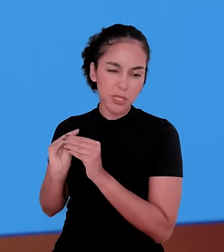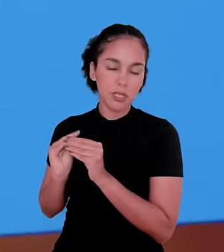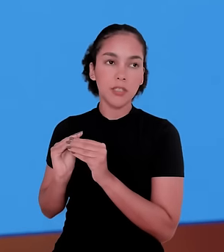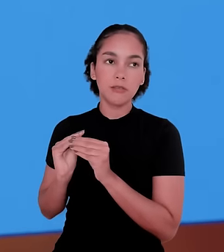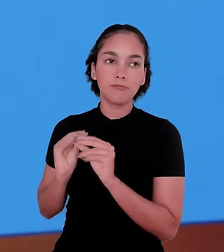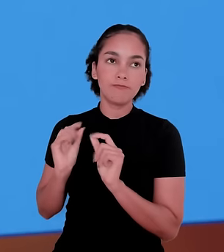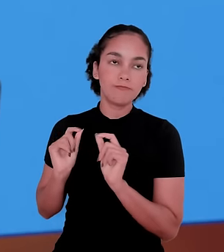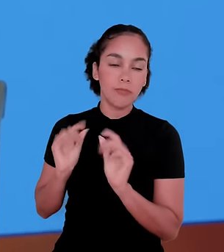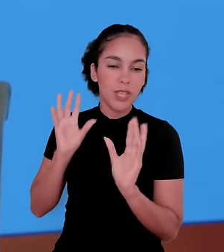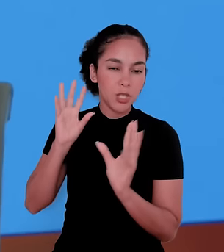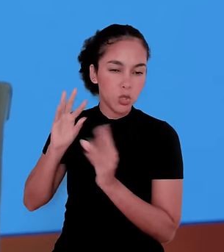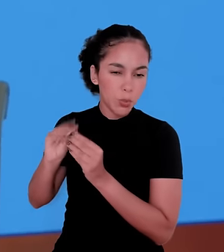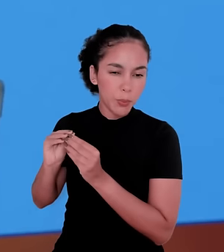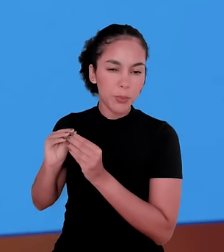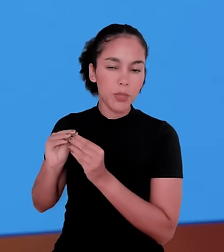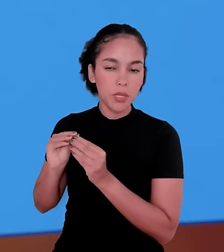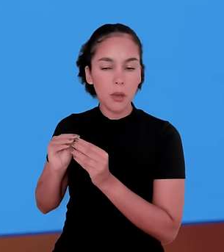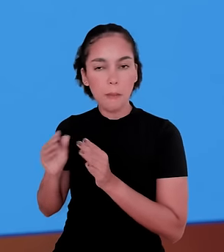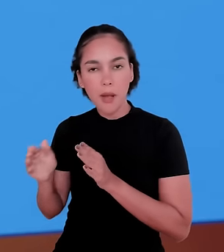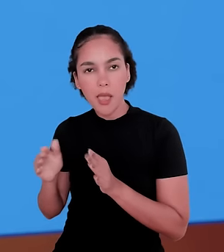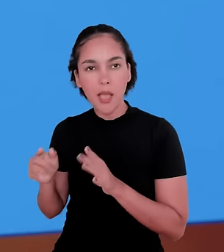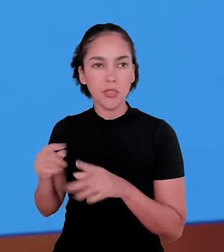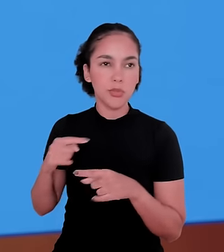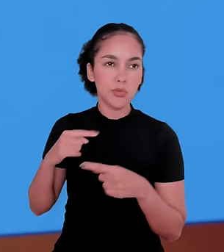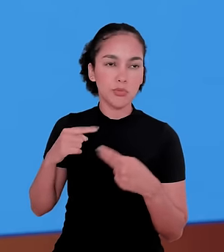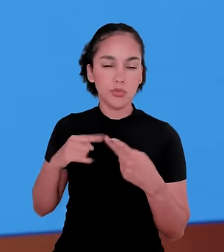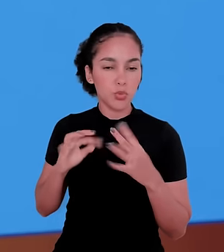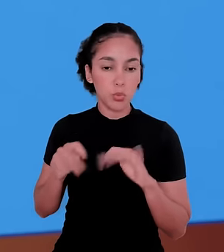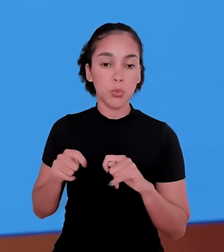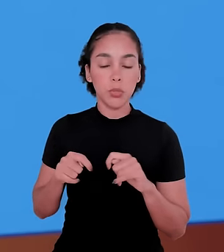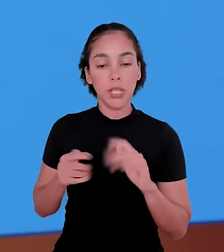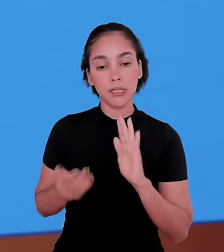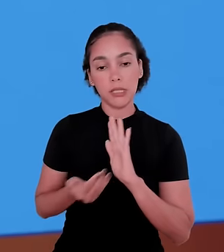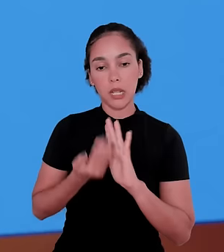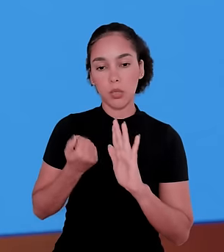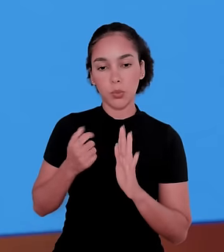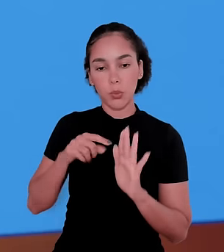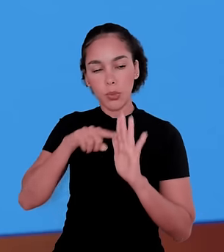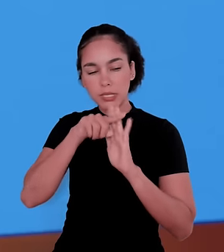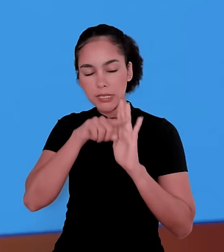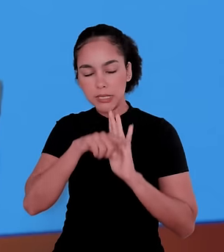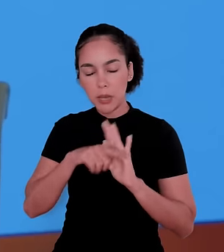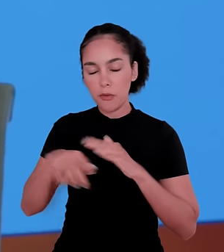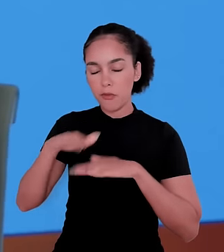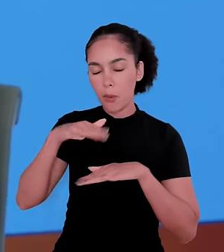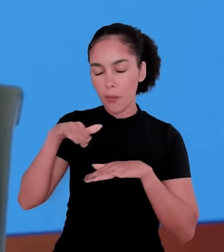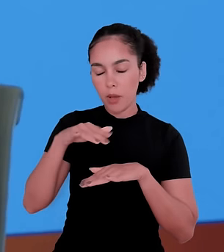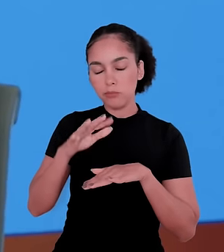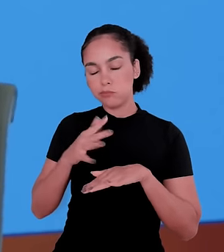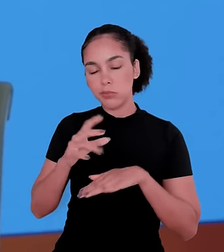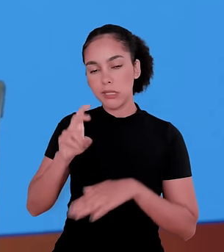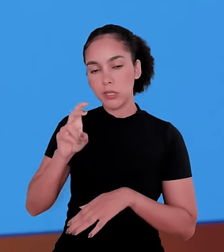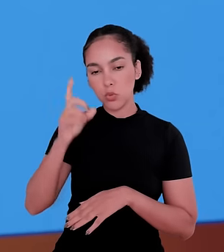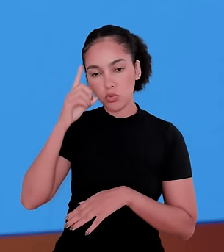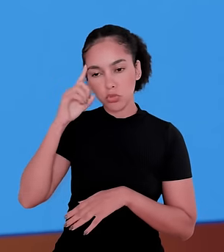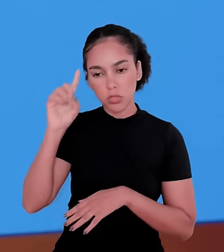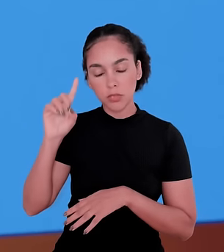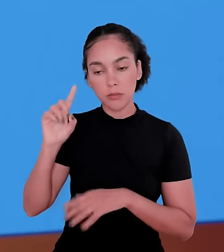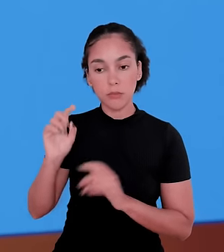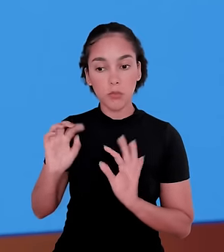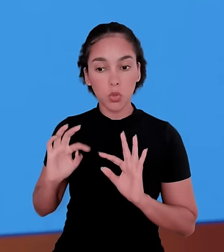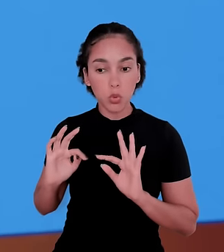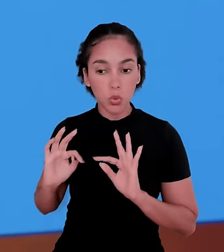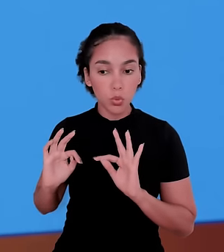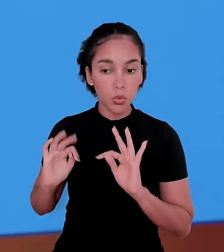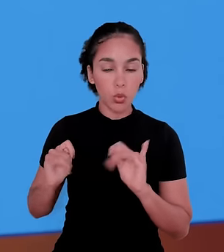o que que acontece eh tirando do as exigência do exame formal que são CCO dias corridos